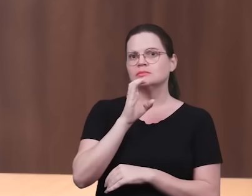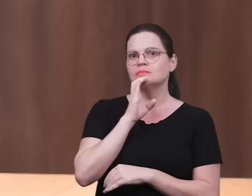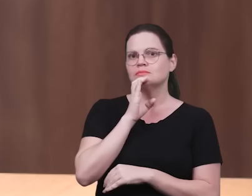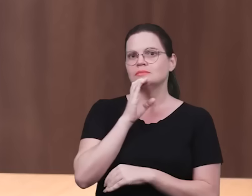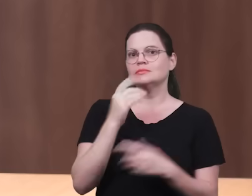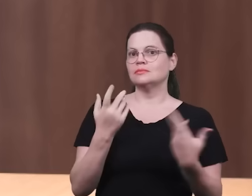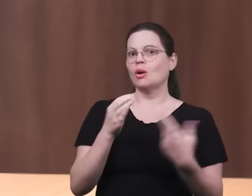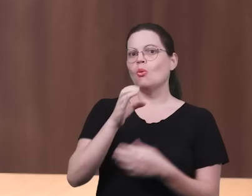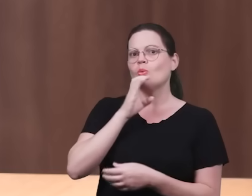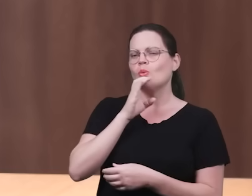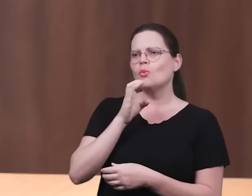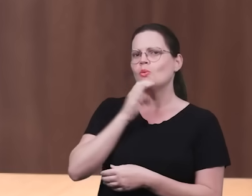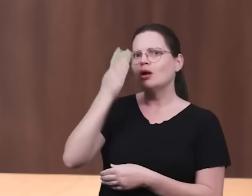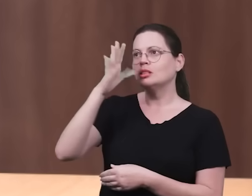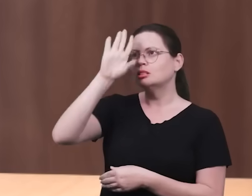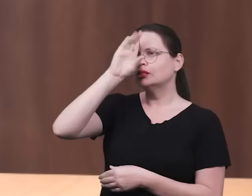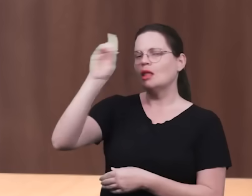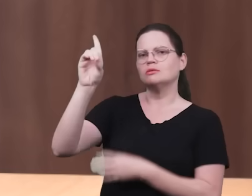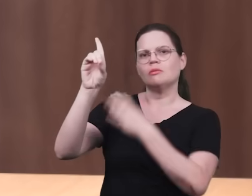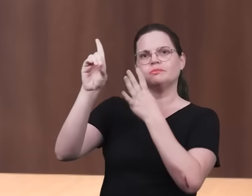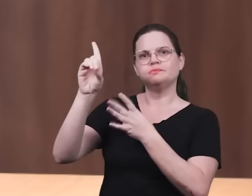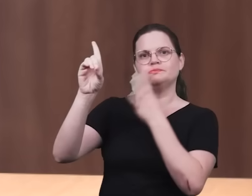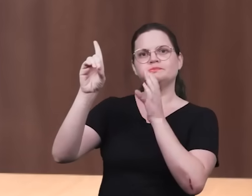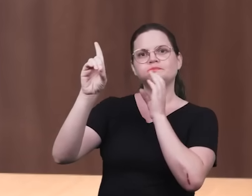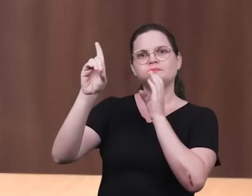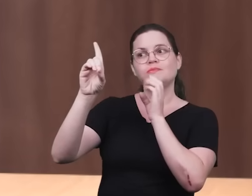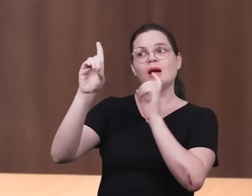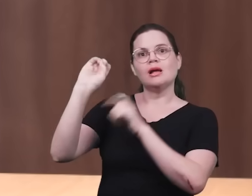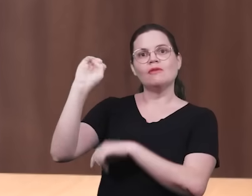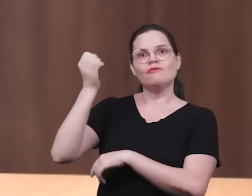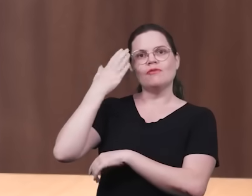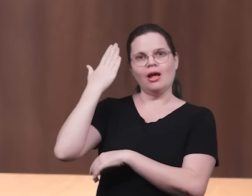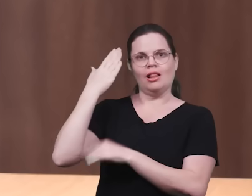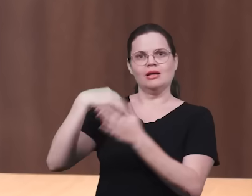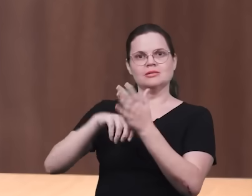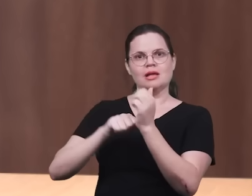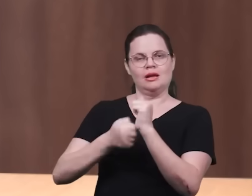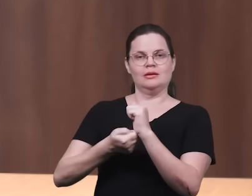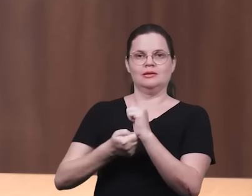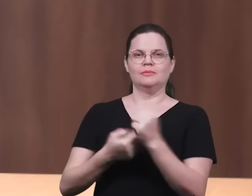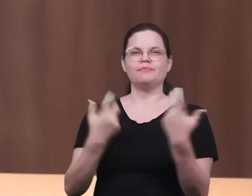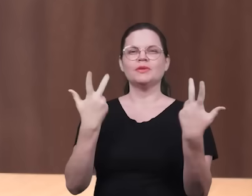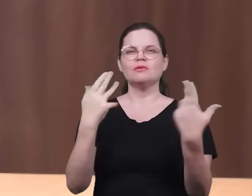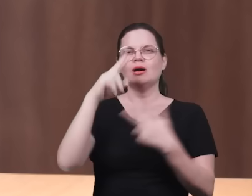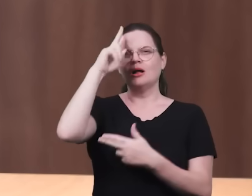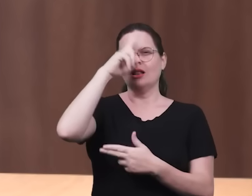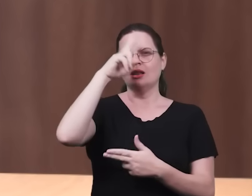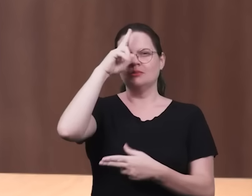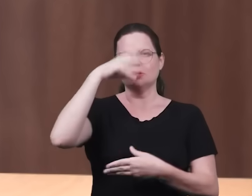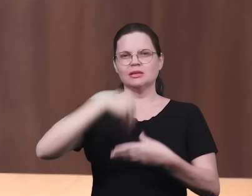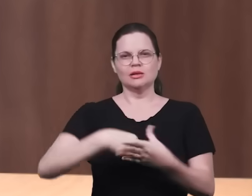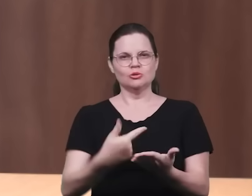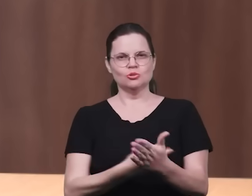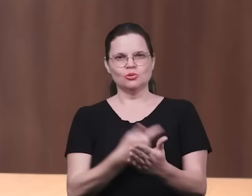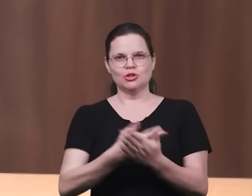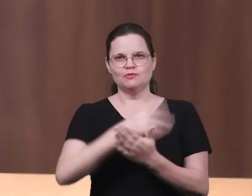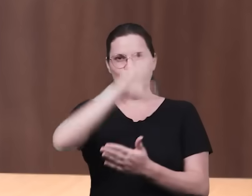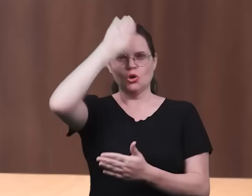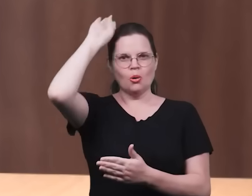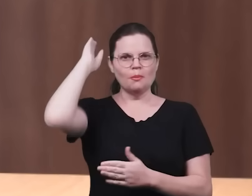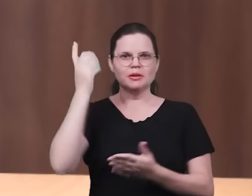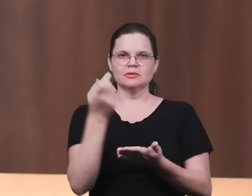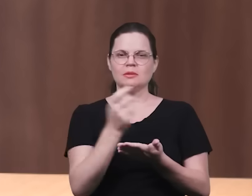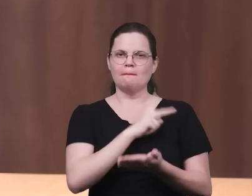é conhecimento de Deus. Vocês estão lembrados lá da carta aos Romanos, quando